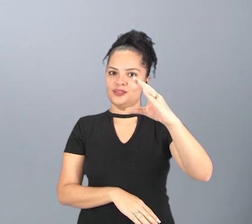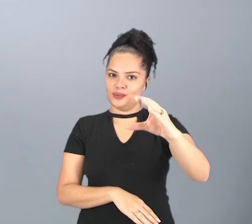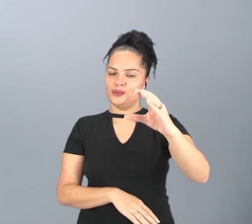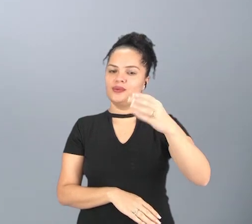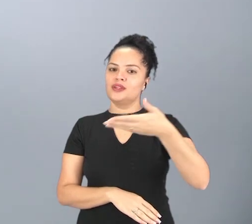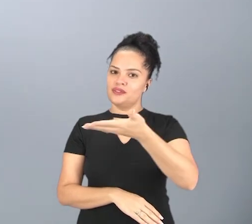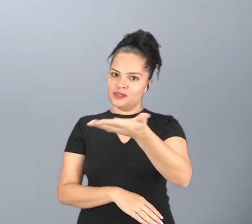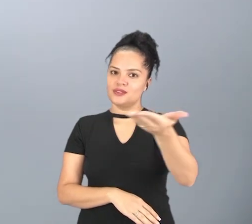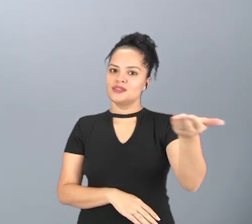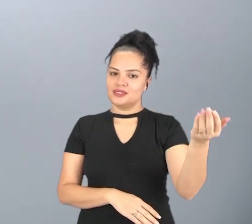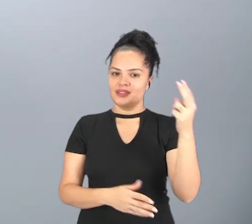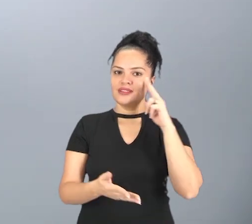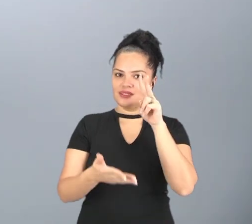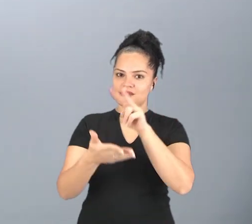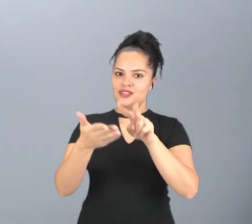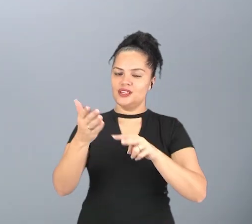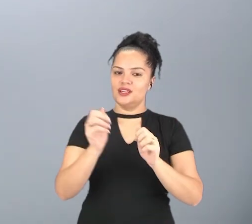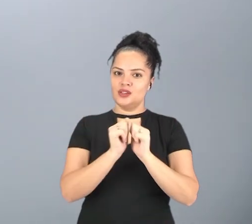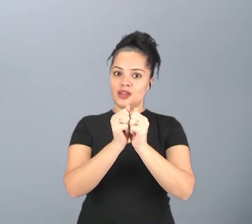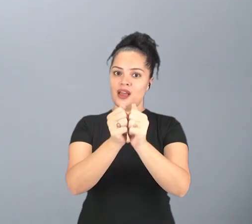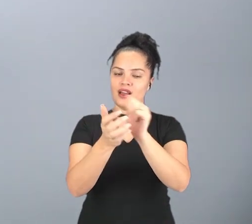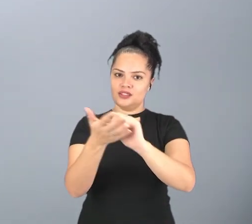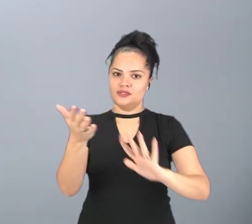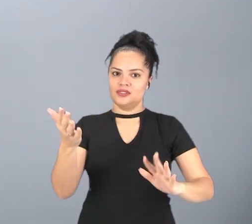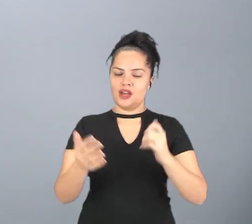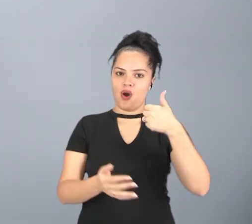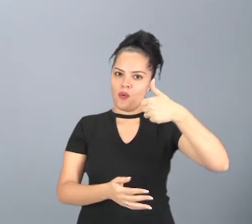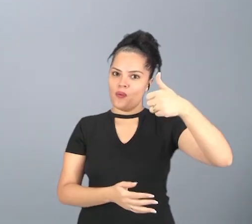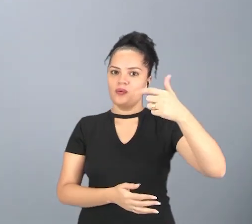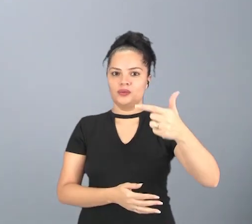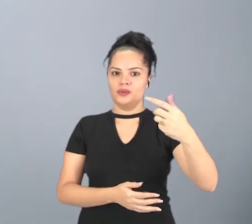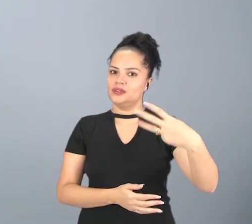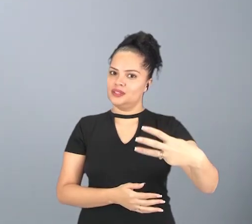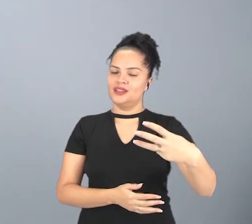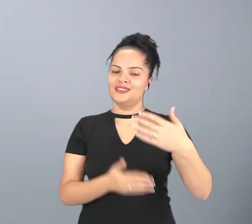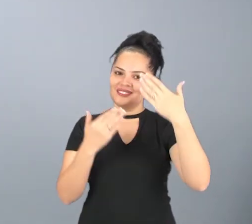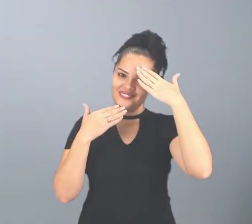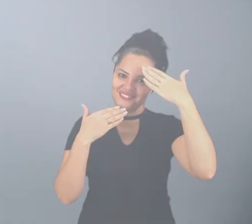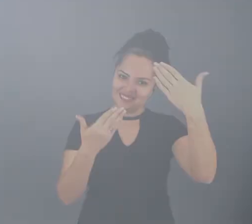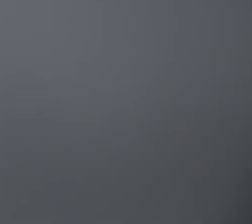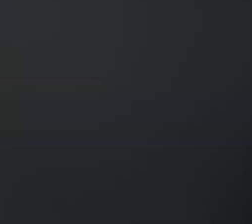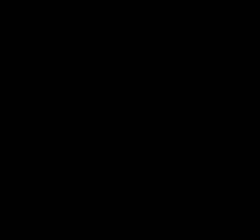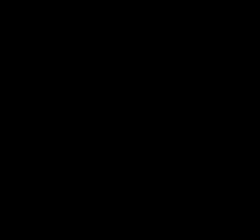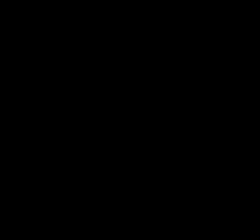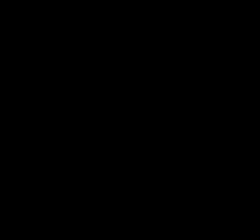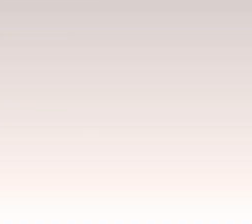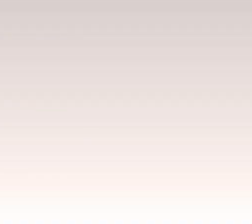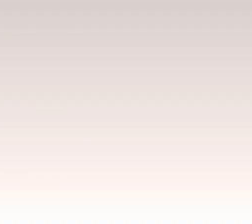juntamente com as outras 2 questões, a 2 e a 3. E o meu muito obrigado pela atenção de todos.